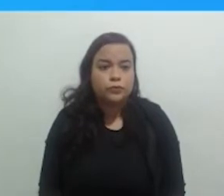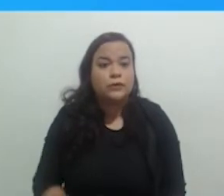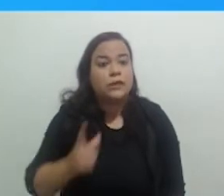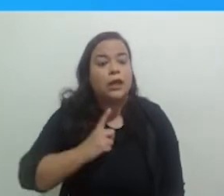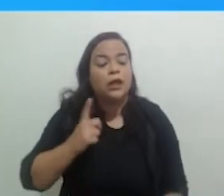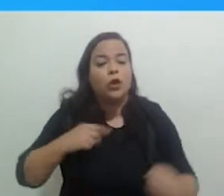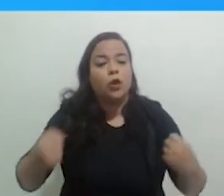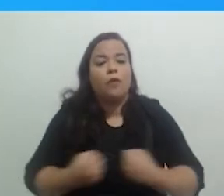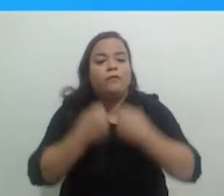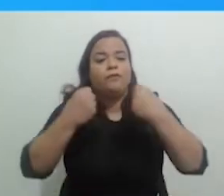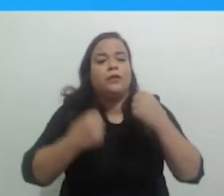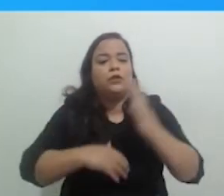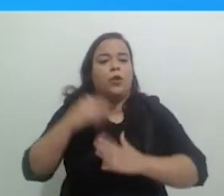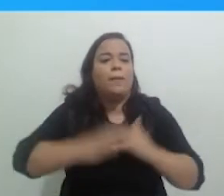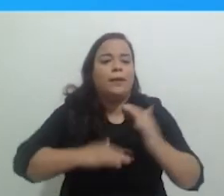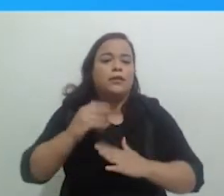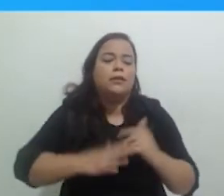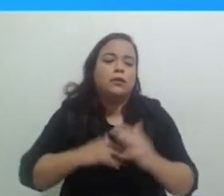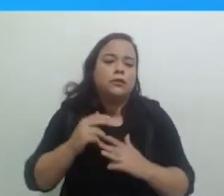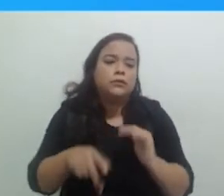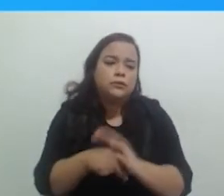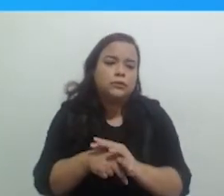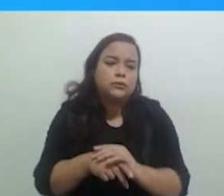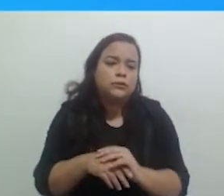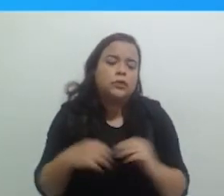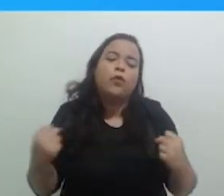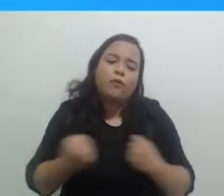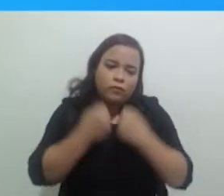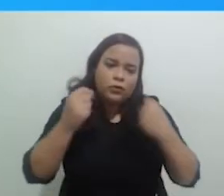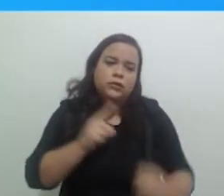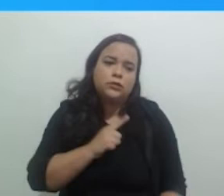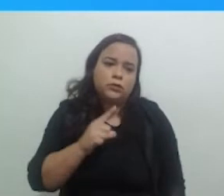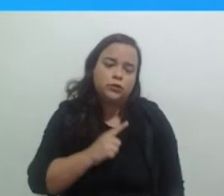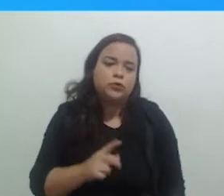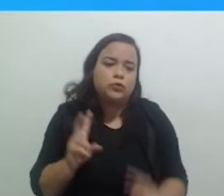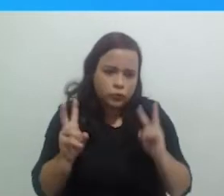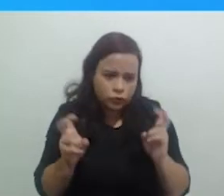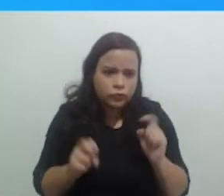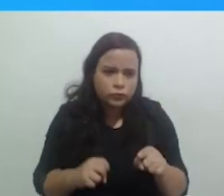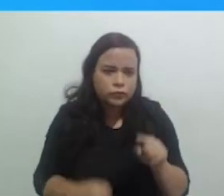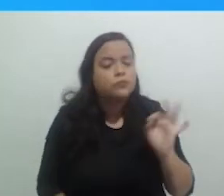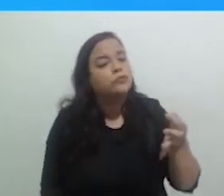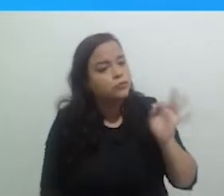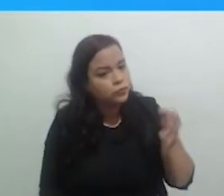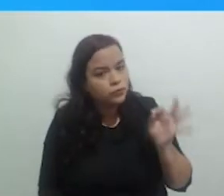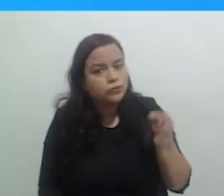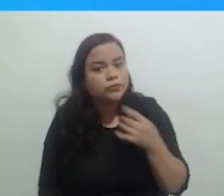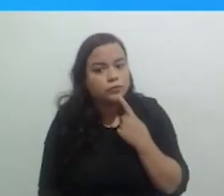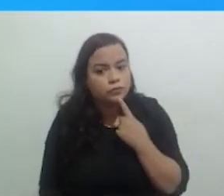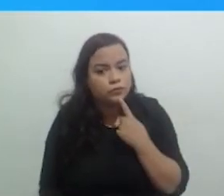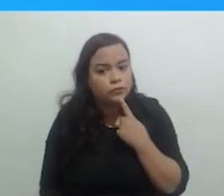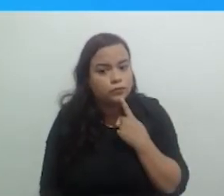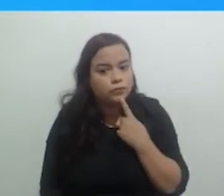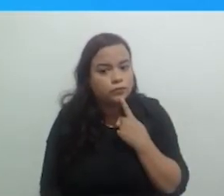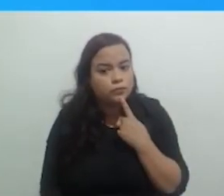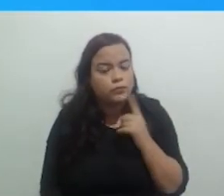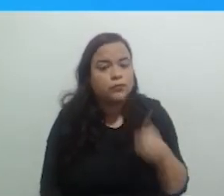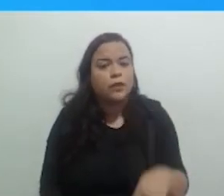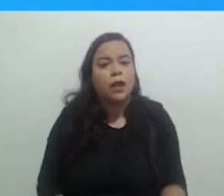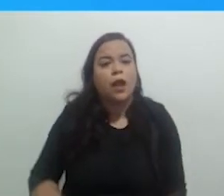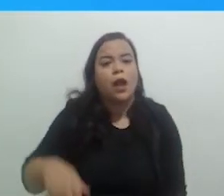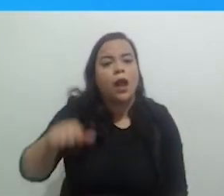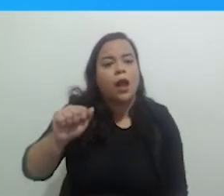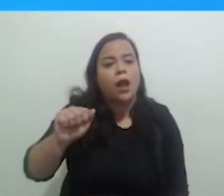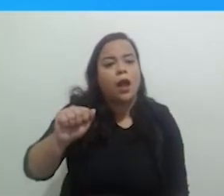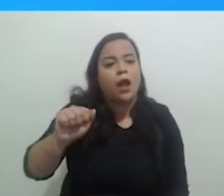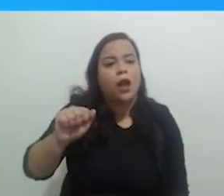É, com os conflitos. Se a sua e a Areia Branca, não é isso? Isso. É, se a gente puder